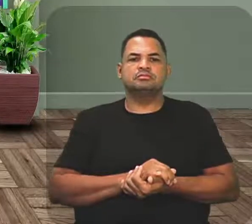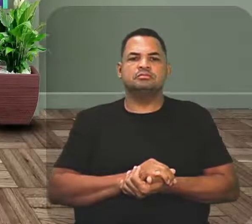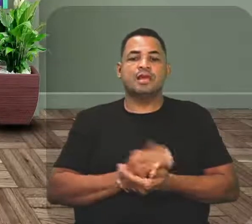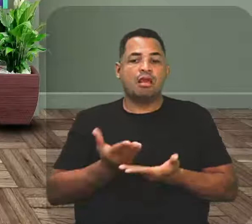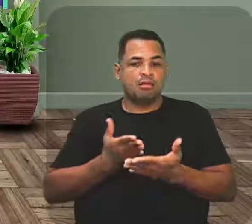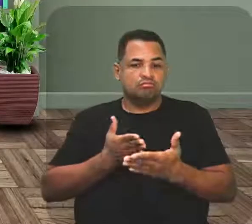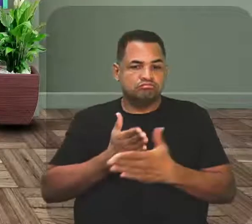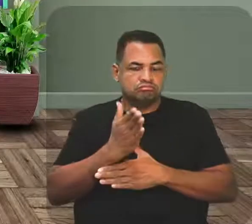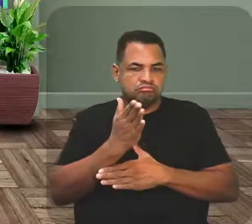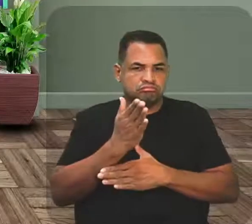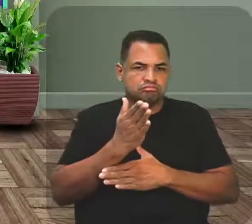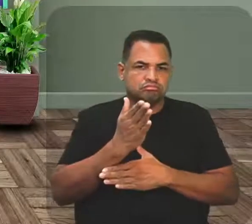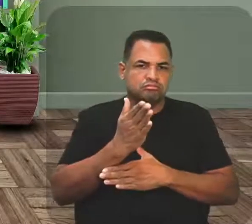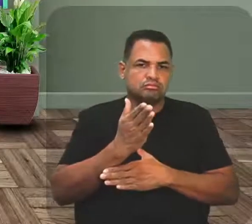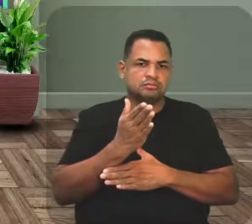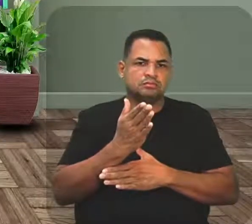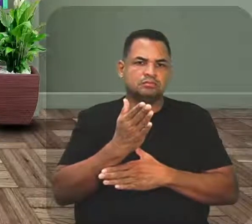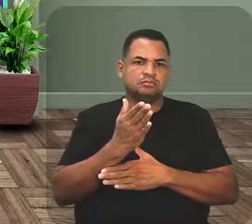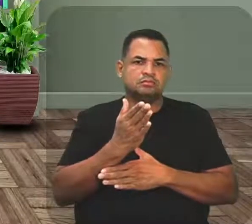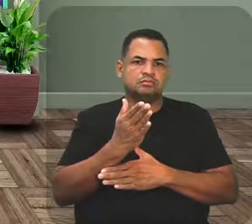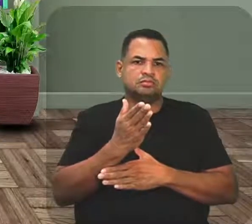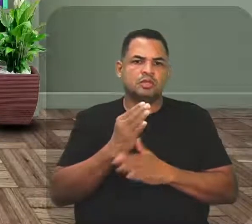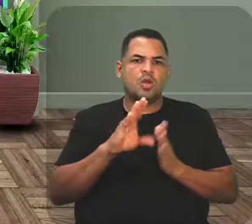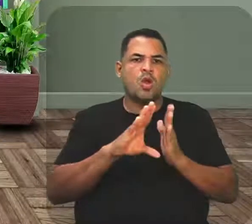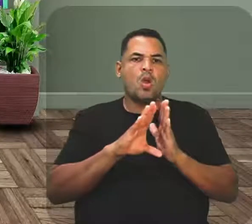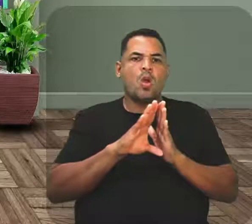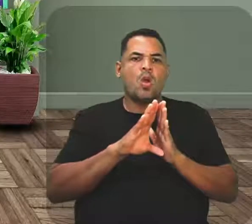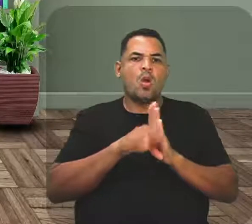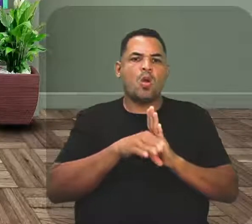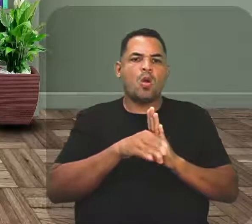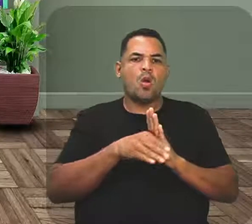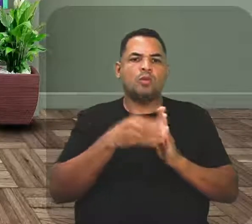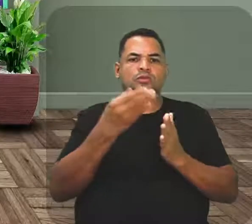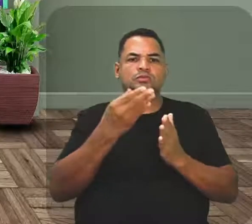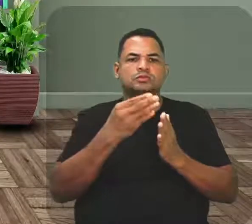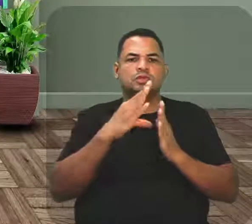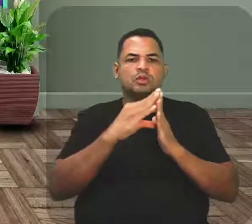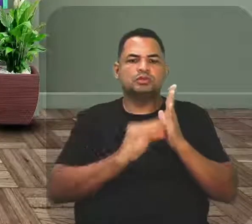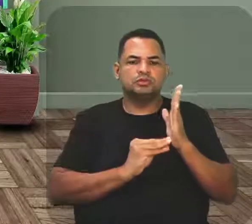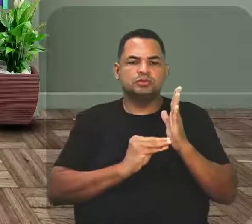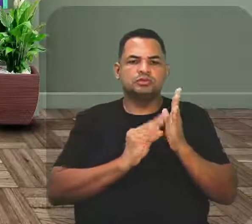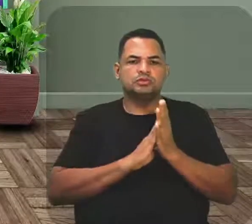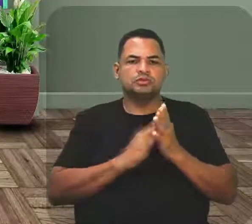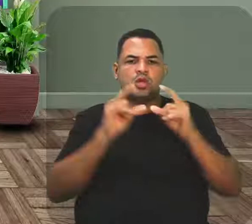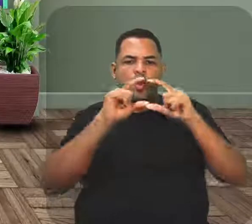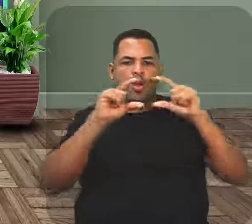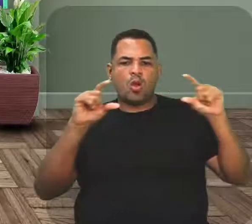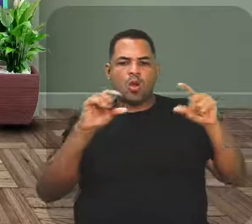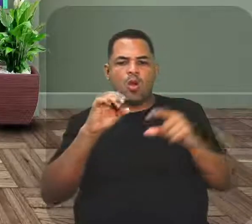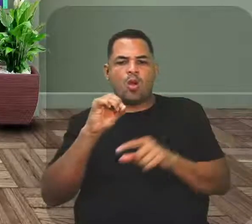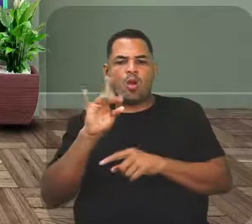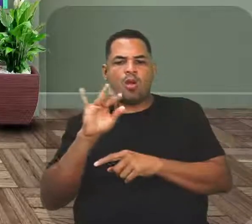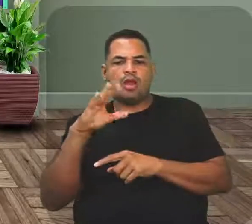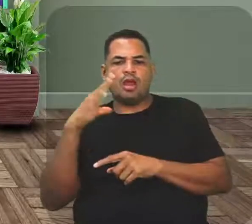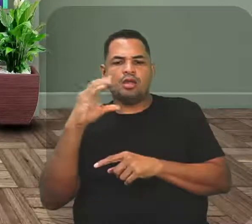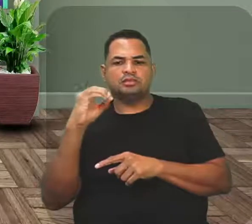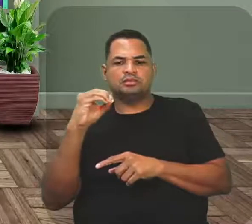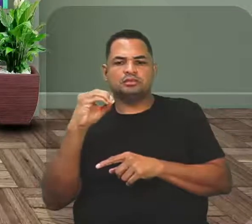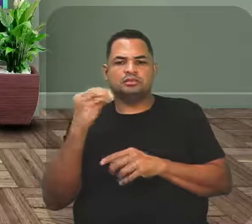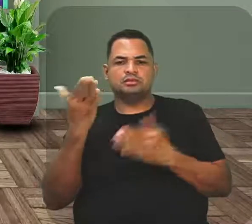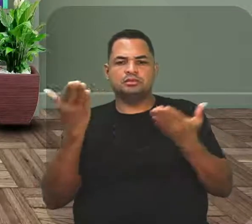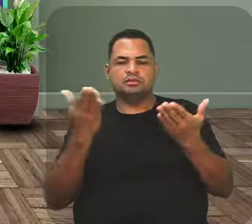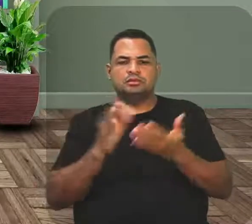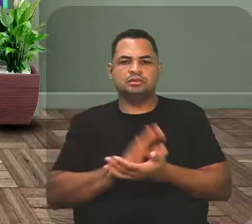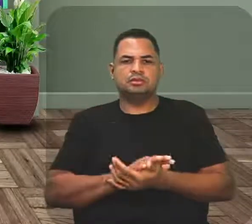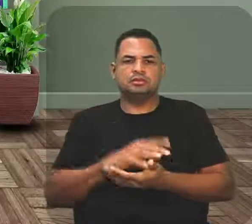adentrar aí em relação ao nosso conteúdo sobre oração. Além das tirinhas, é claro que a gente também vê